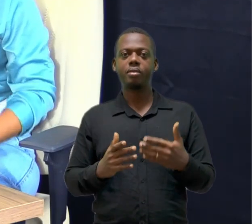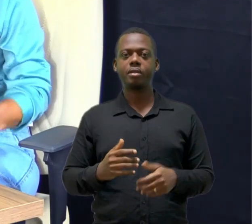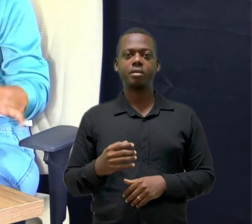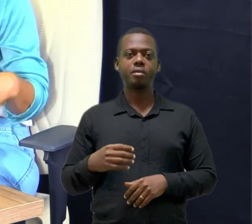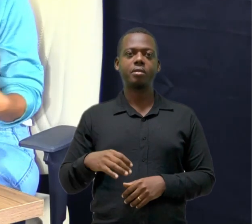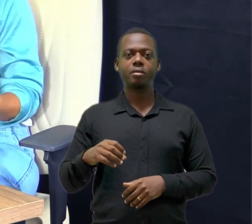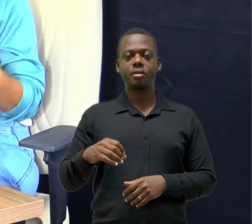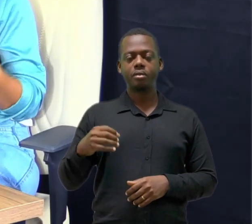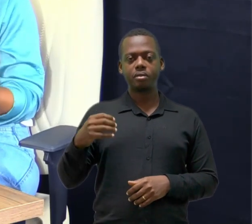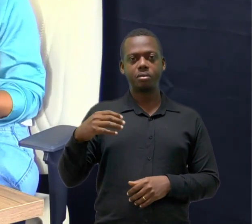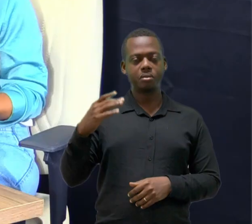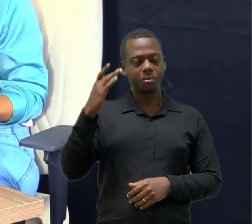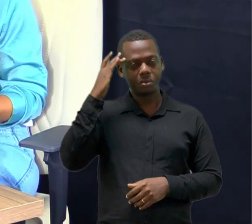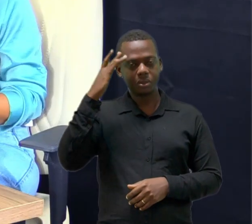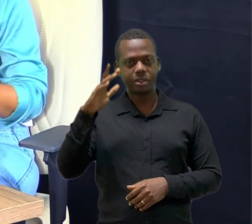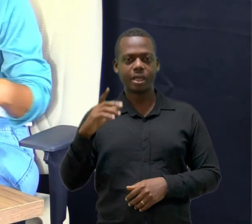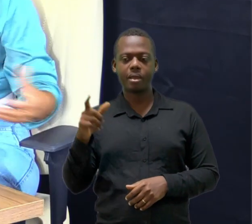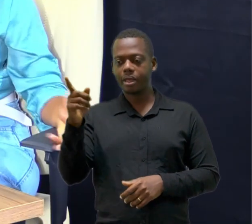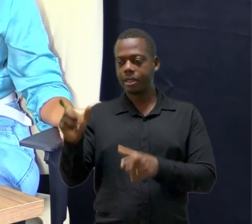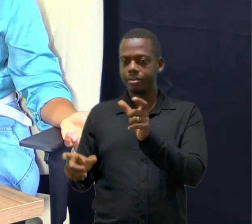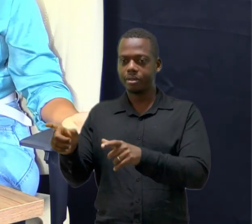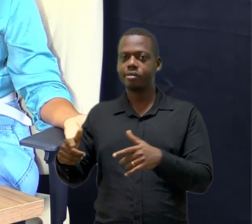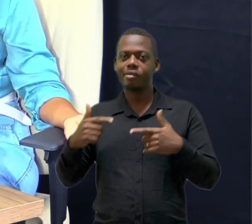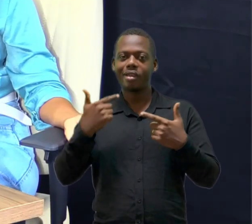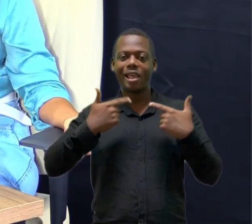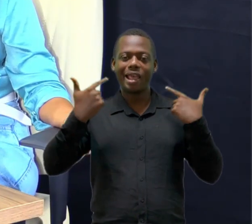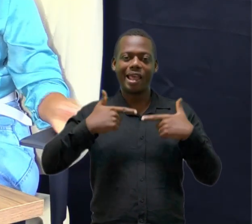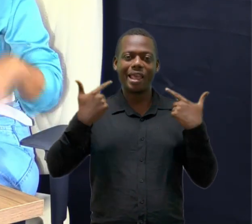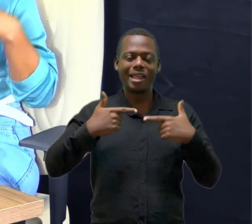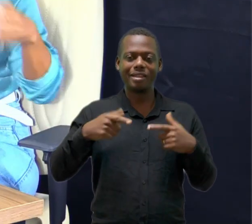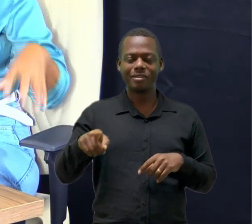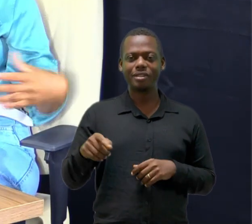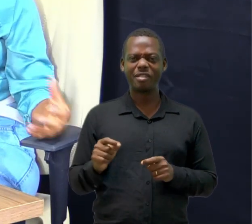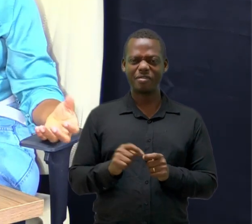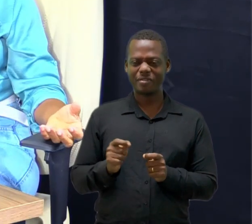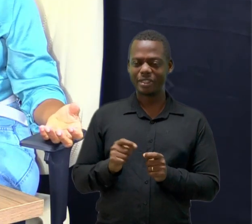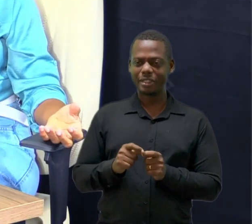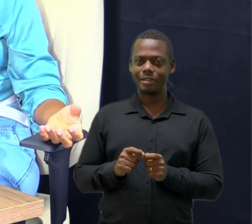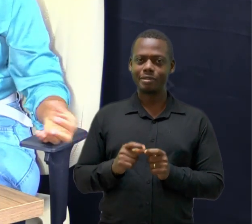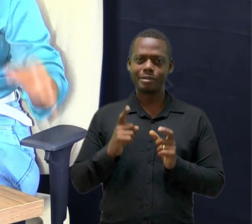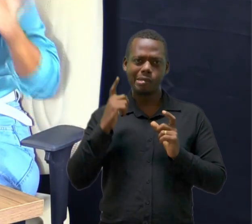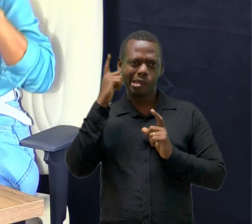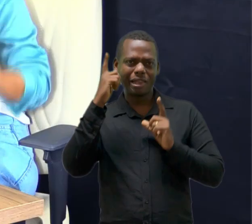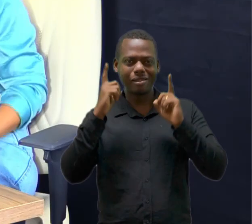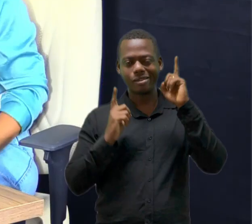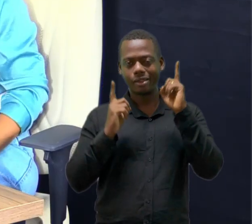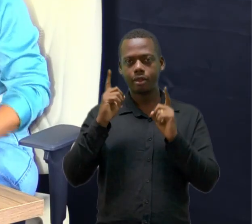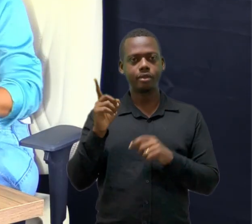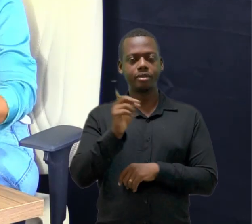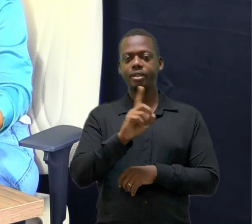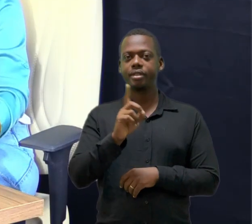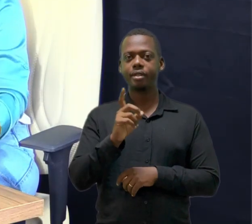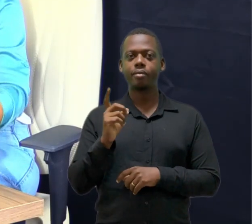Libras, as pessoas acham muito engraçado, né? E aí diz assim, gente, quando você está fazendo lá com o SUS, você faz tanta careta. Gente, não é careta,